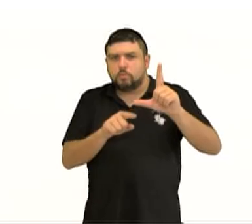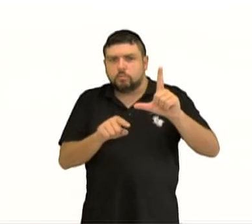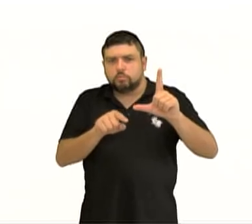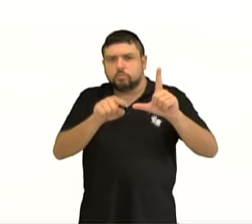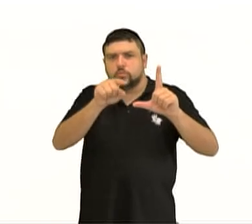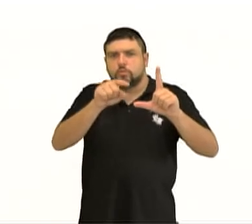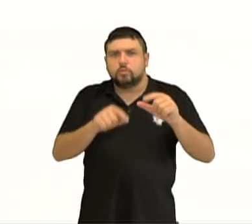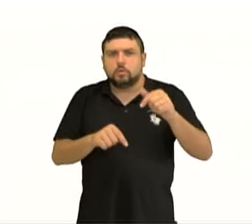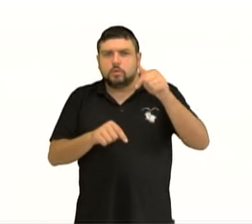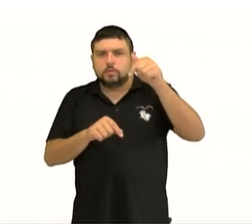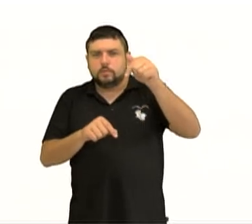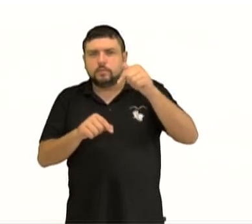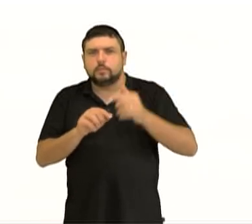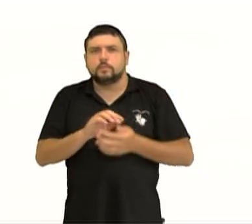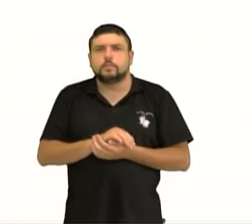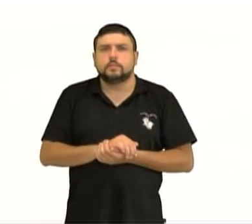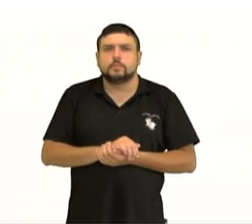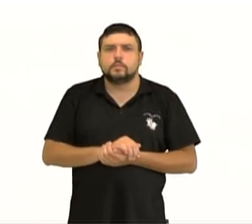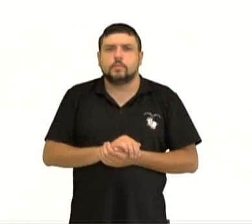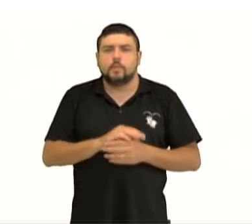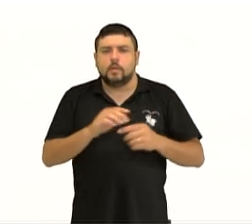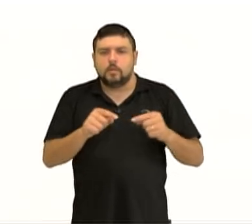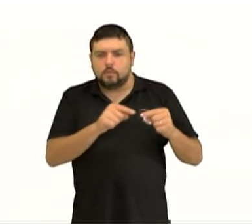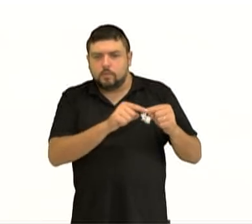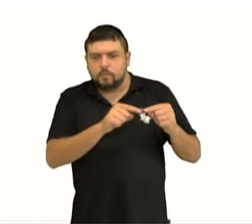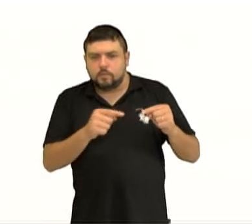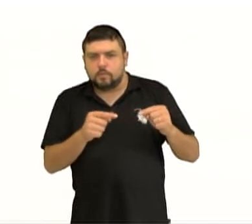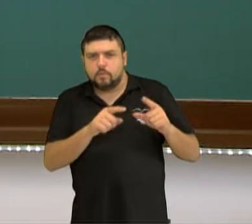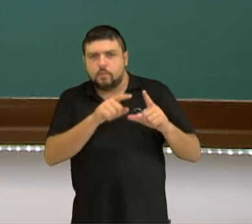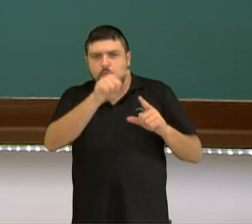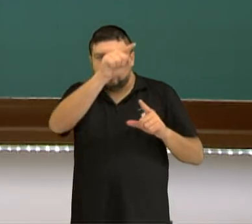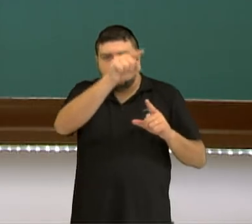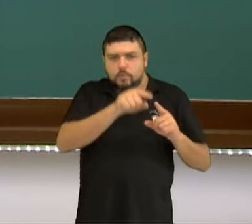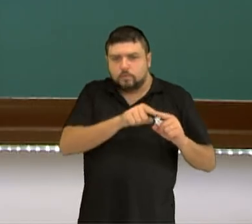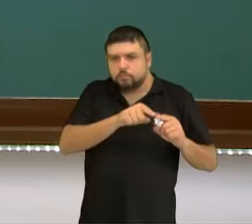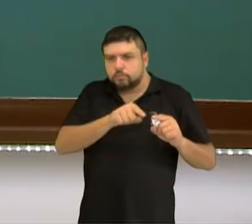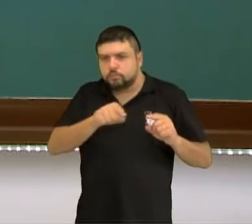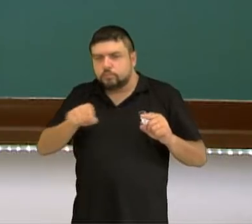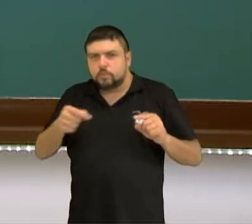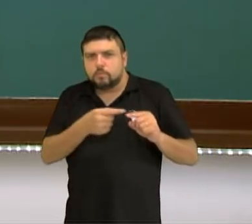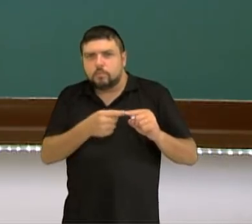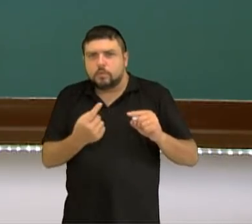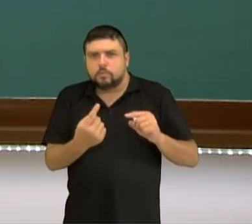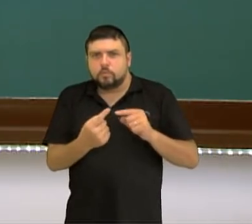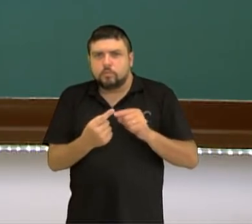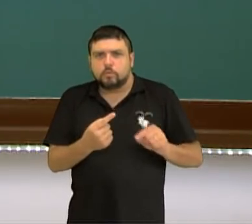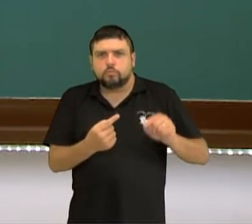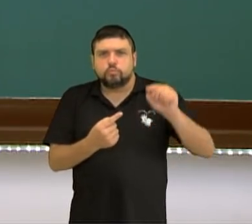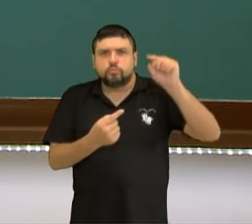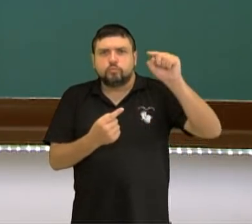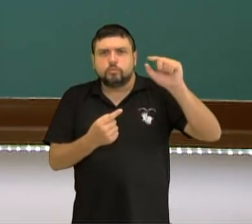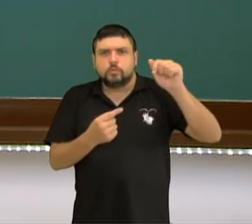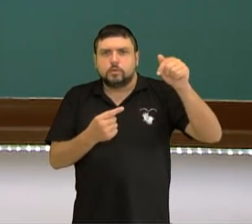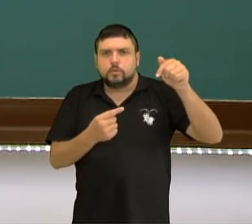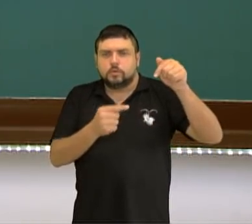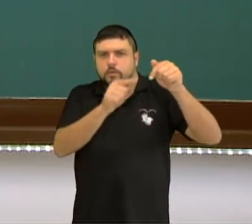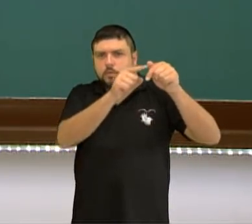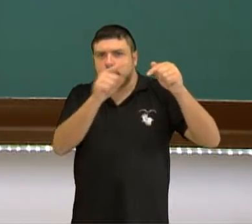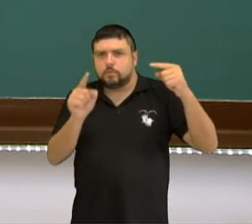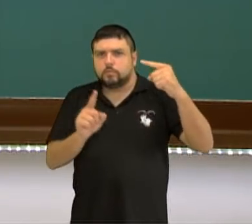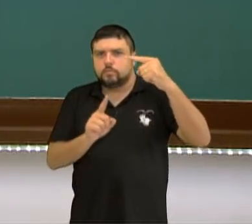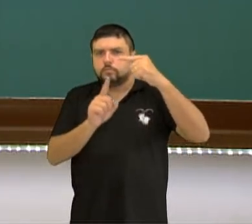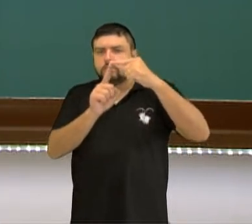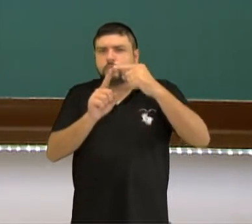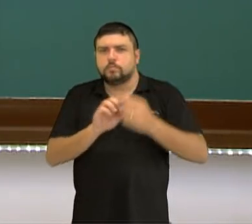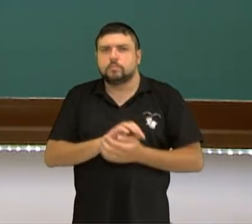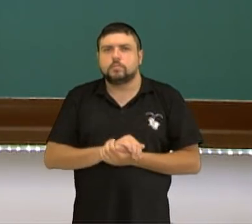imagem, lá no eixo Y. Então, aqui, ponto do par ordenado. Colocando o 0 no valor do X, menos